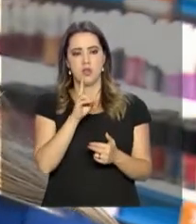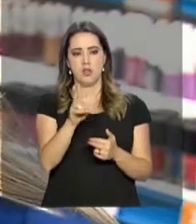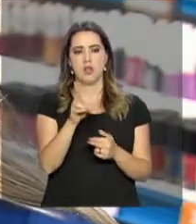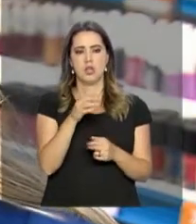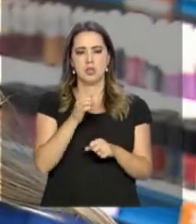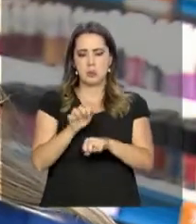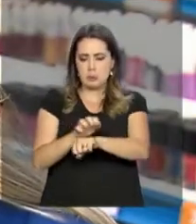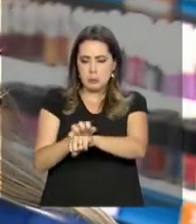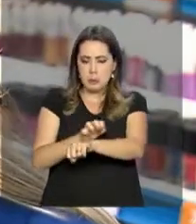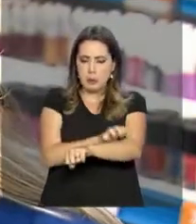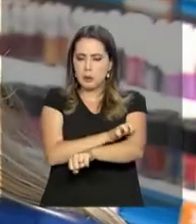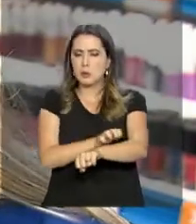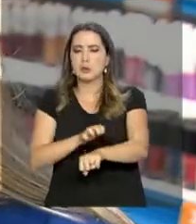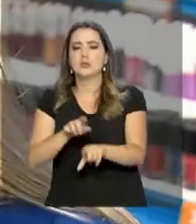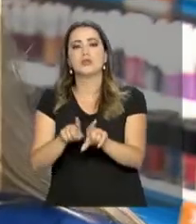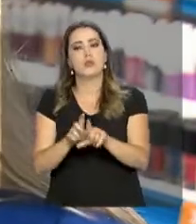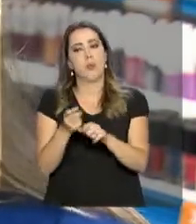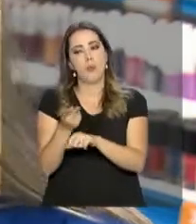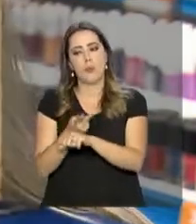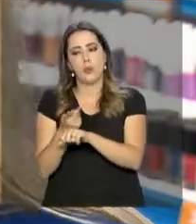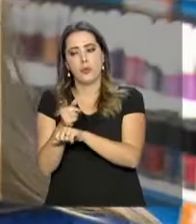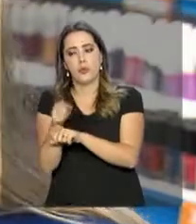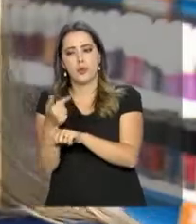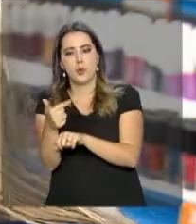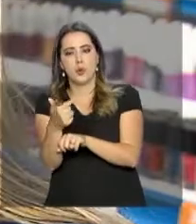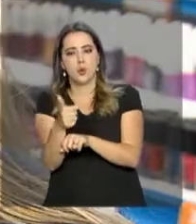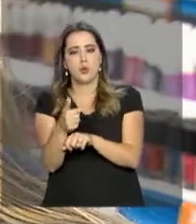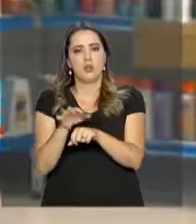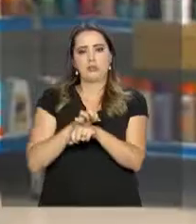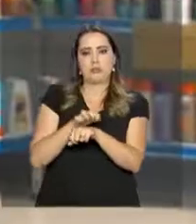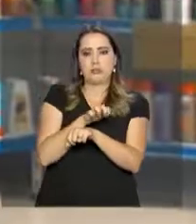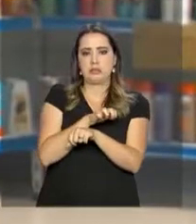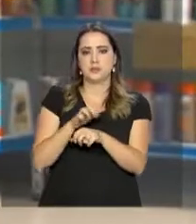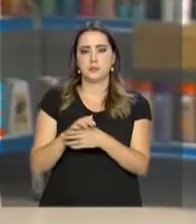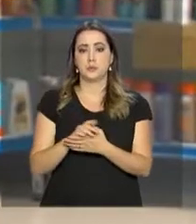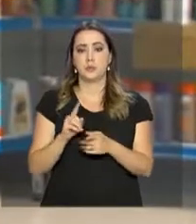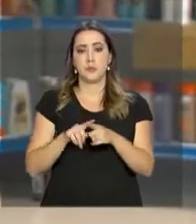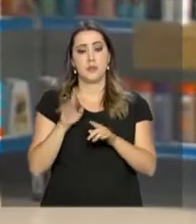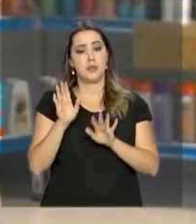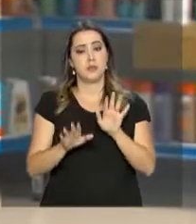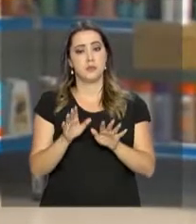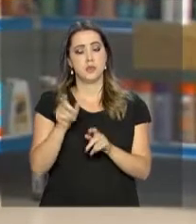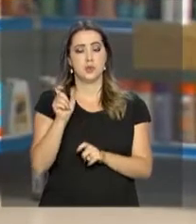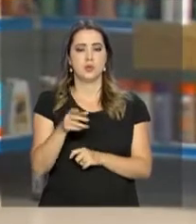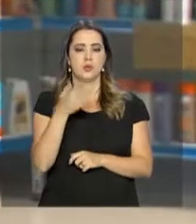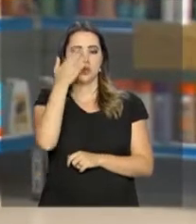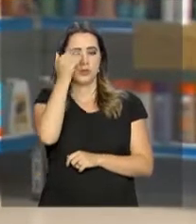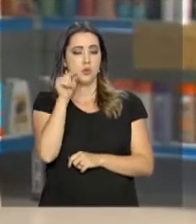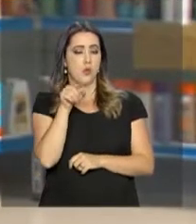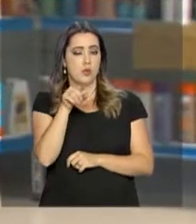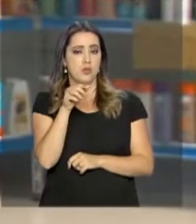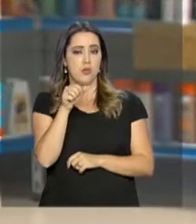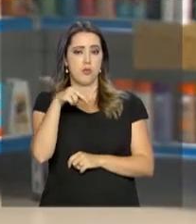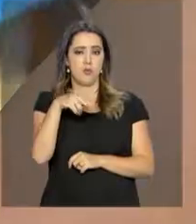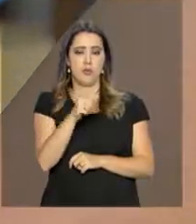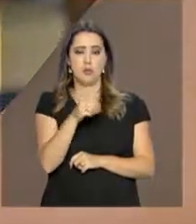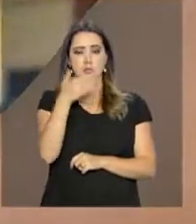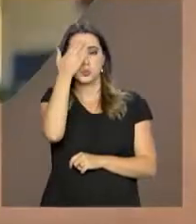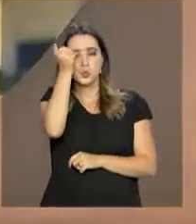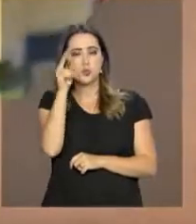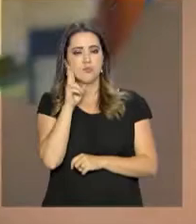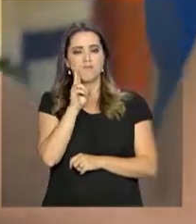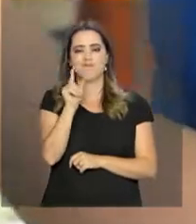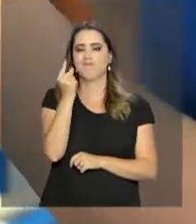então eu busco algumas coisas que não têm nome da alergia mas muita gente como ana paula não presta atenção